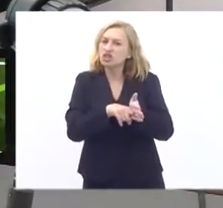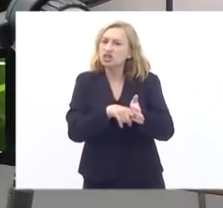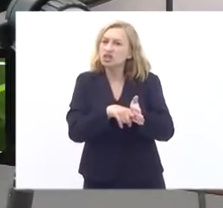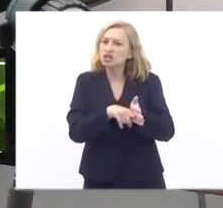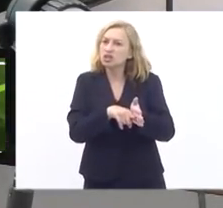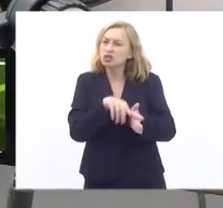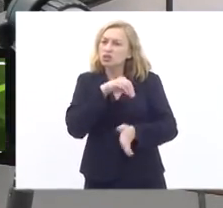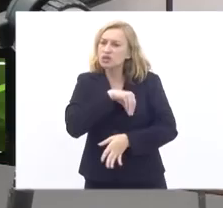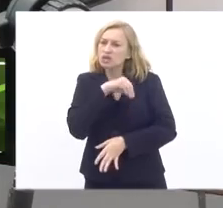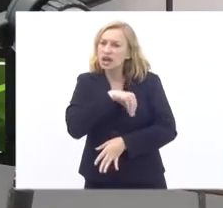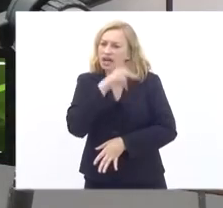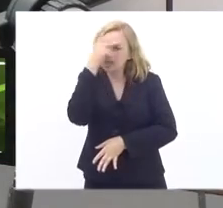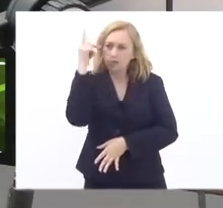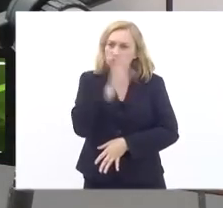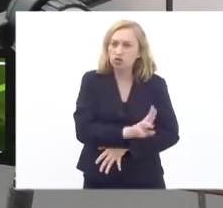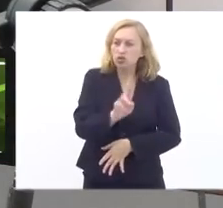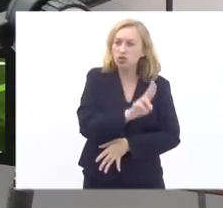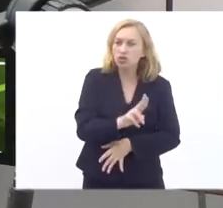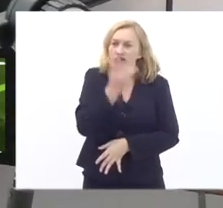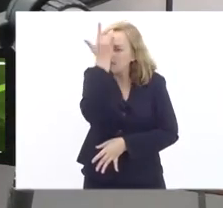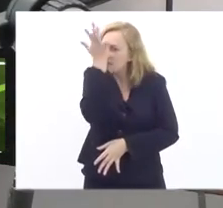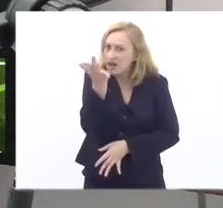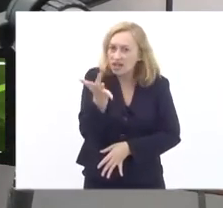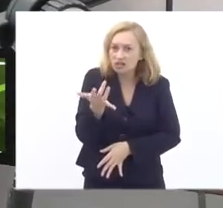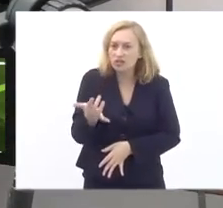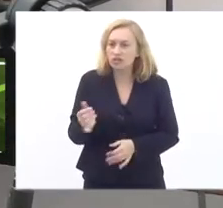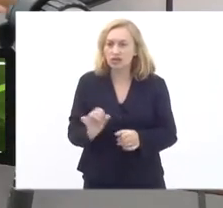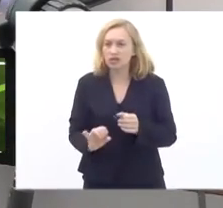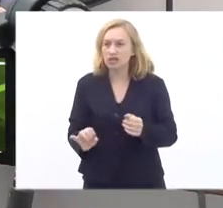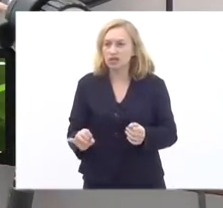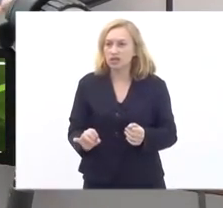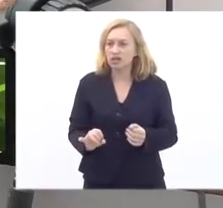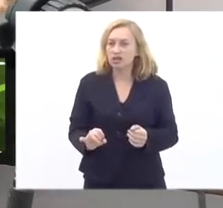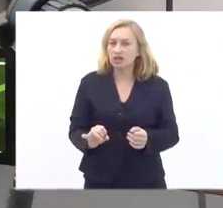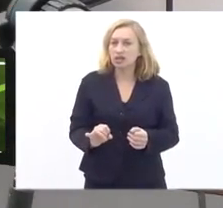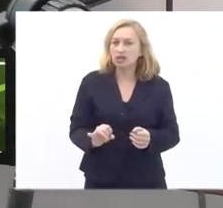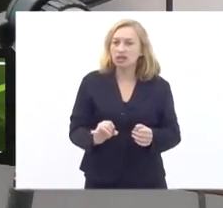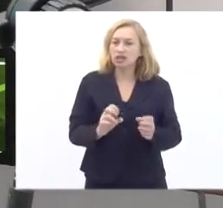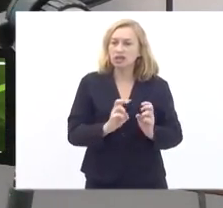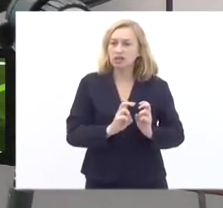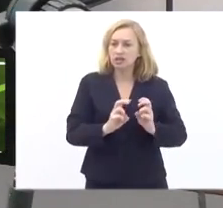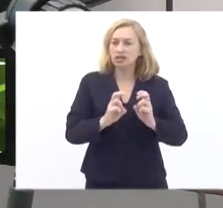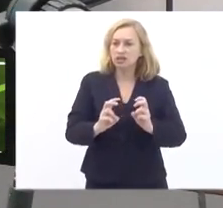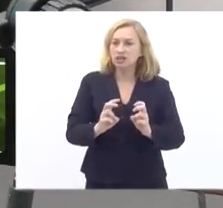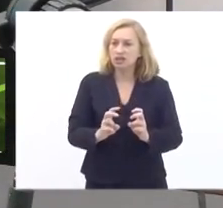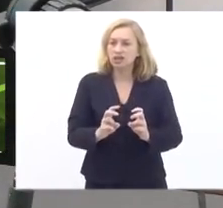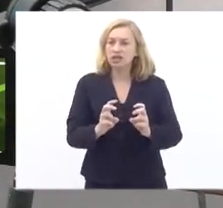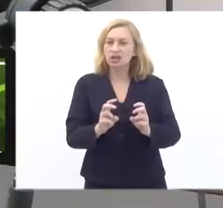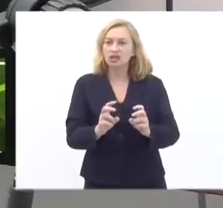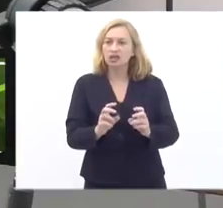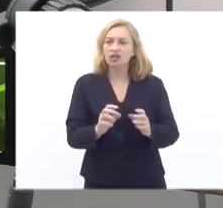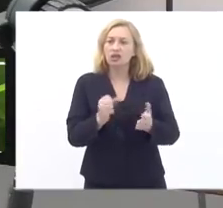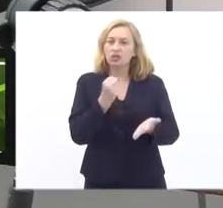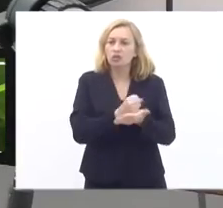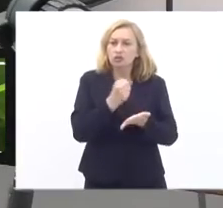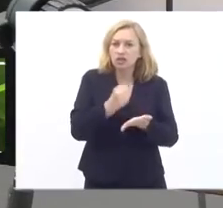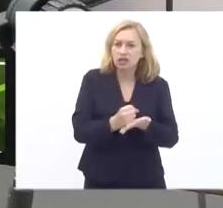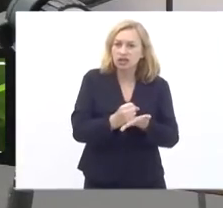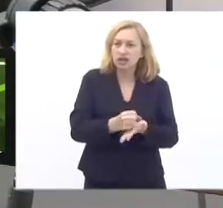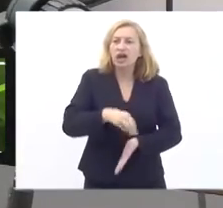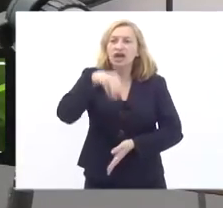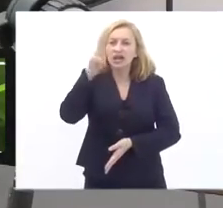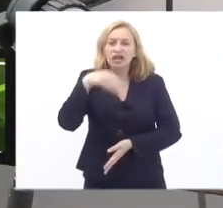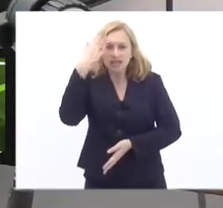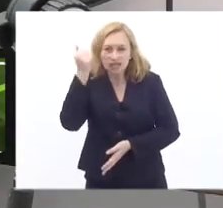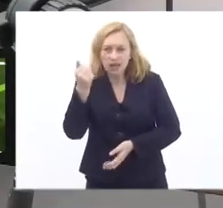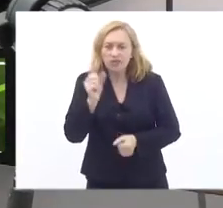seria facílimo fazer, porque você pode fazer nas estações, né? Só fazer uma tabuleta, contratar quem sabe fazer